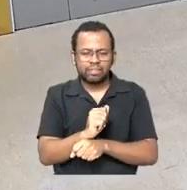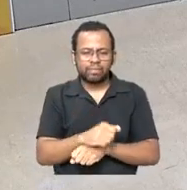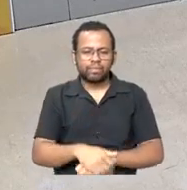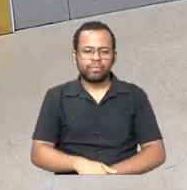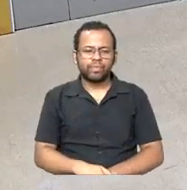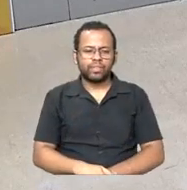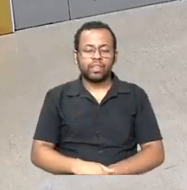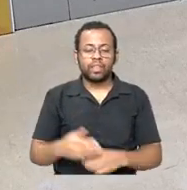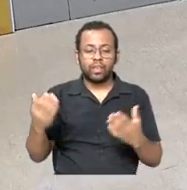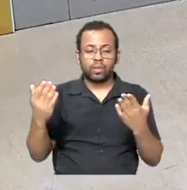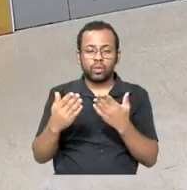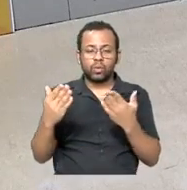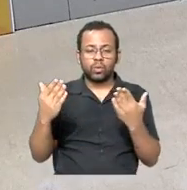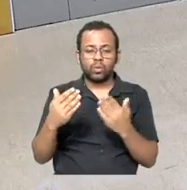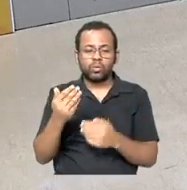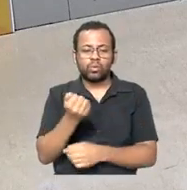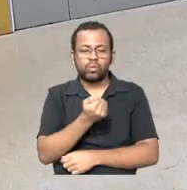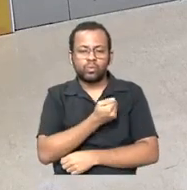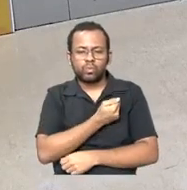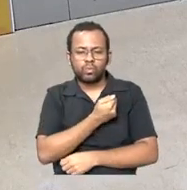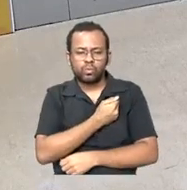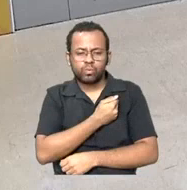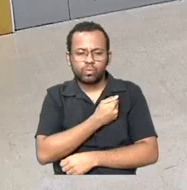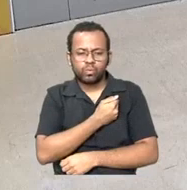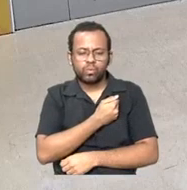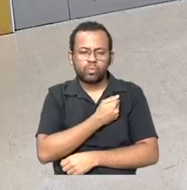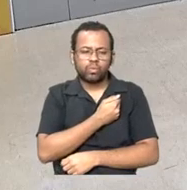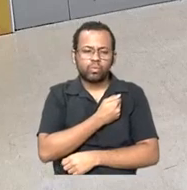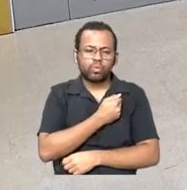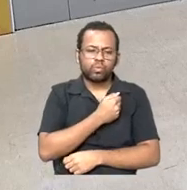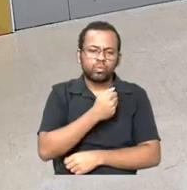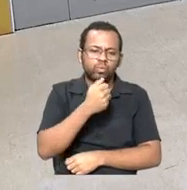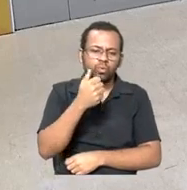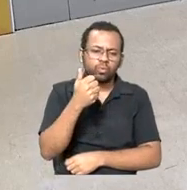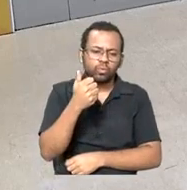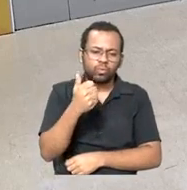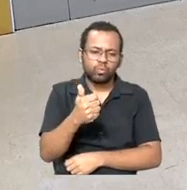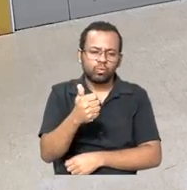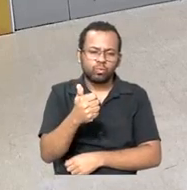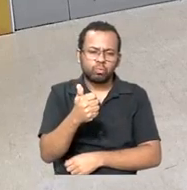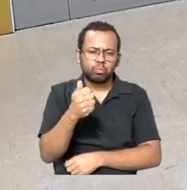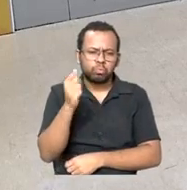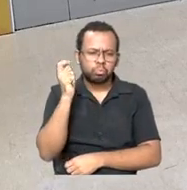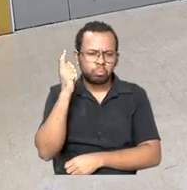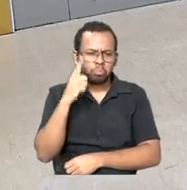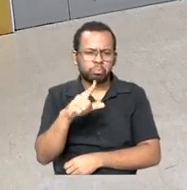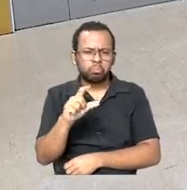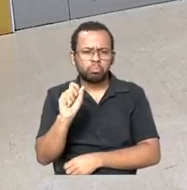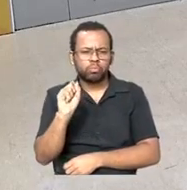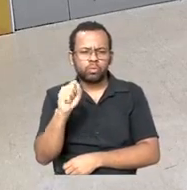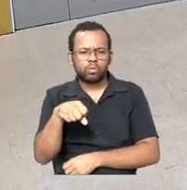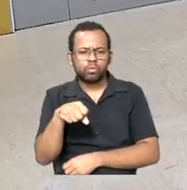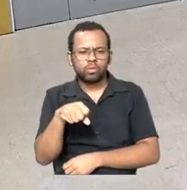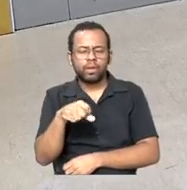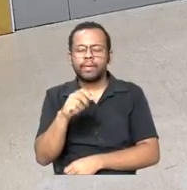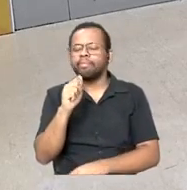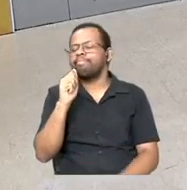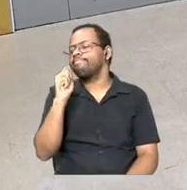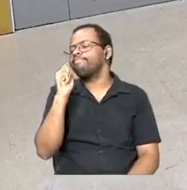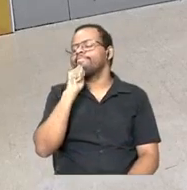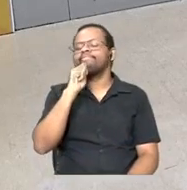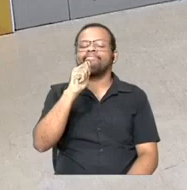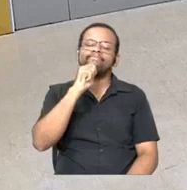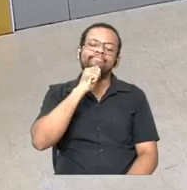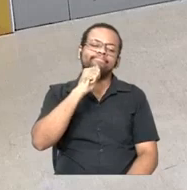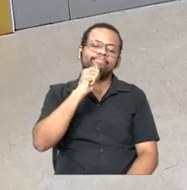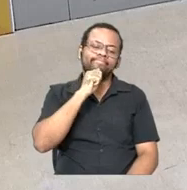por uma bolinha esperando aí por uma bolinha saiu a bolinha de número um Será que essa é a decisiva número um decide número